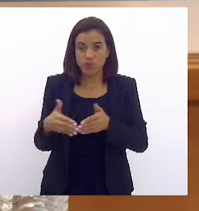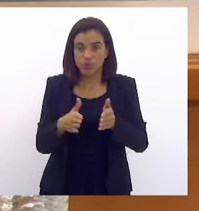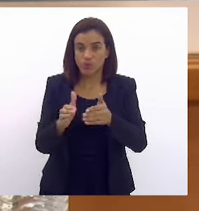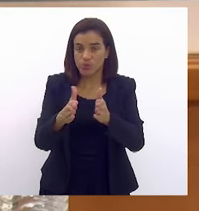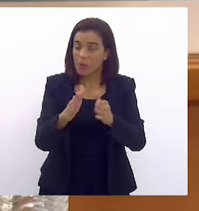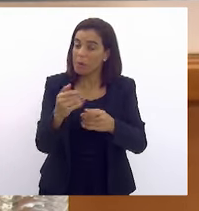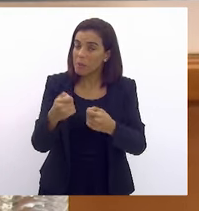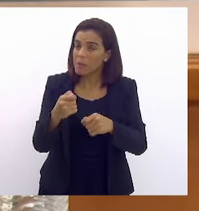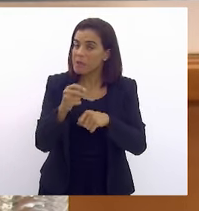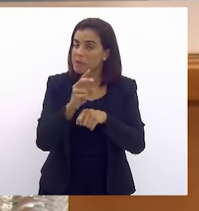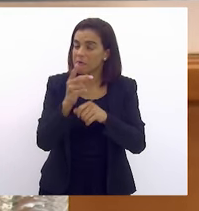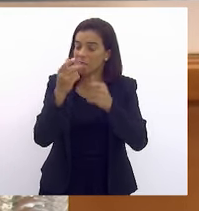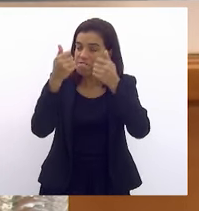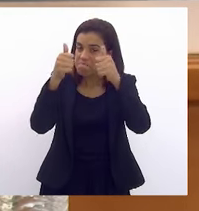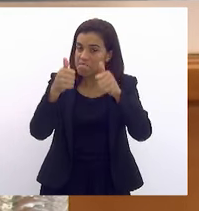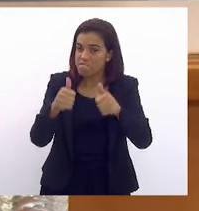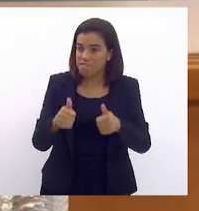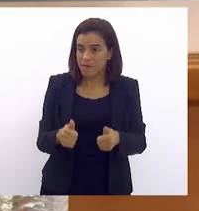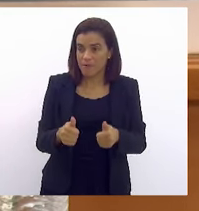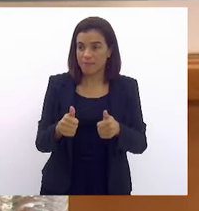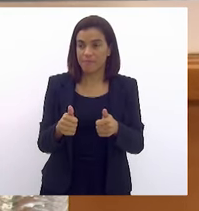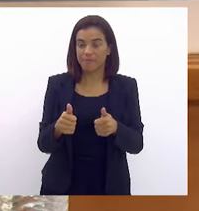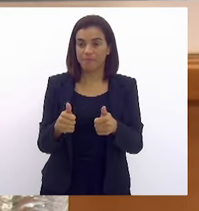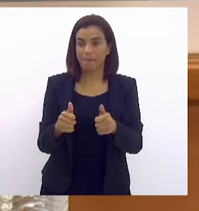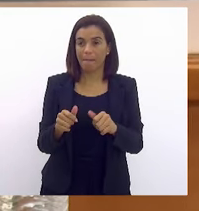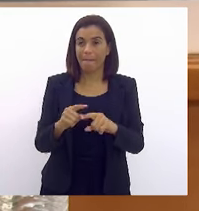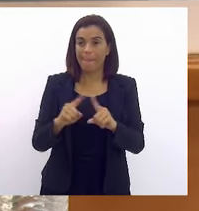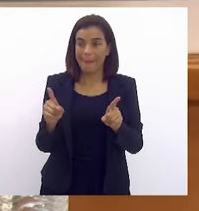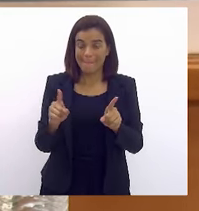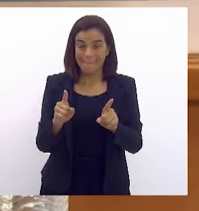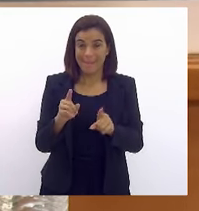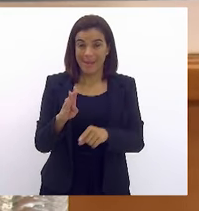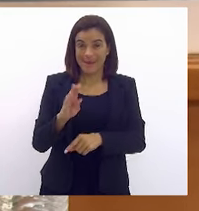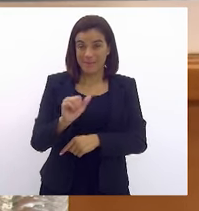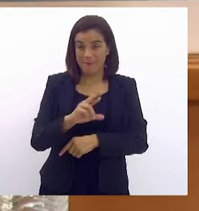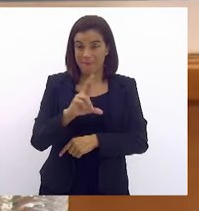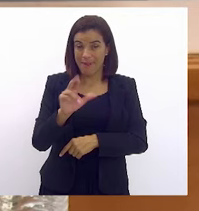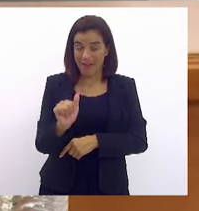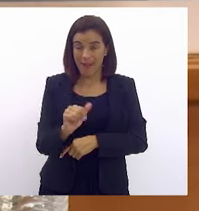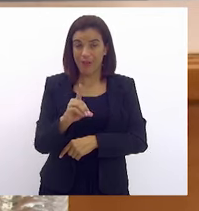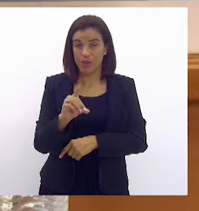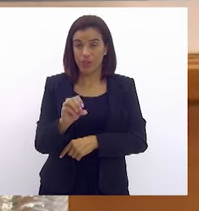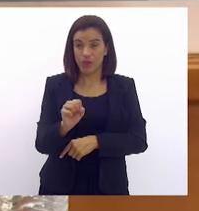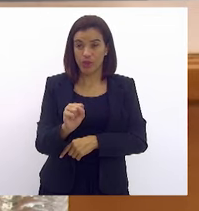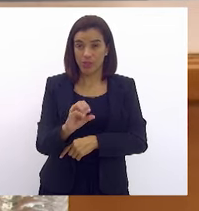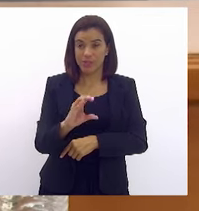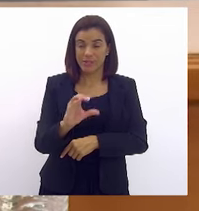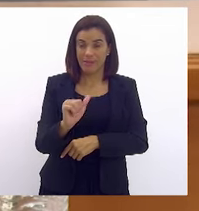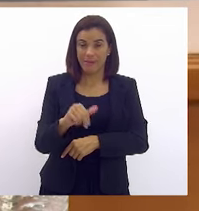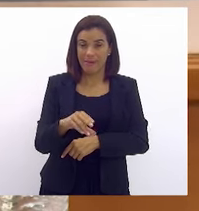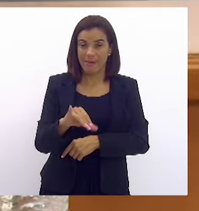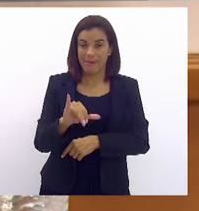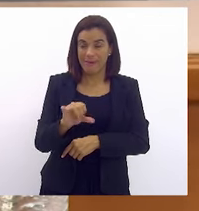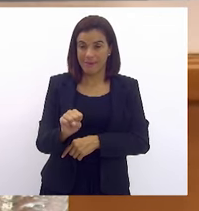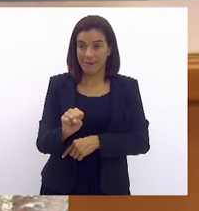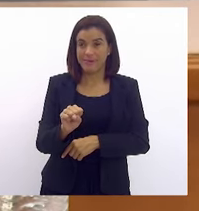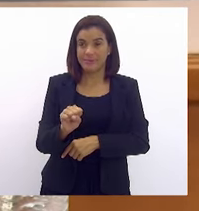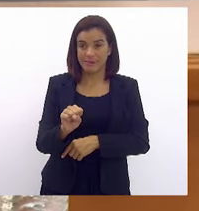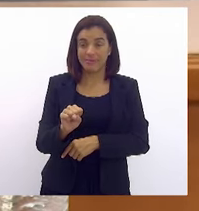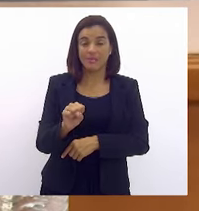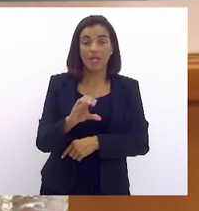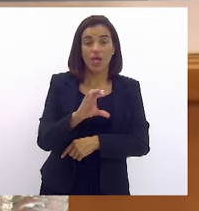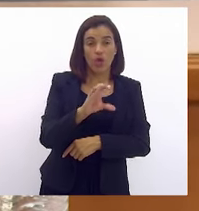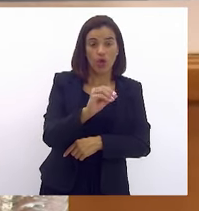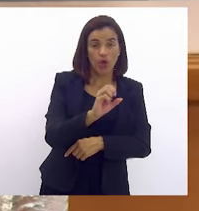verificar. Mas na barra dos canais, tanto do canal da Costa quanto de Ponta